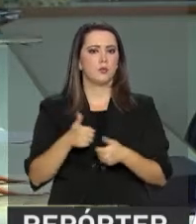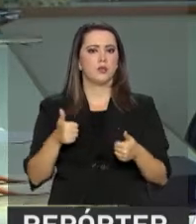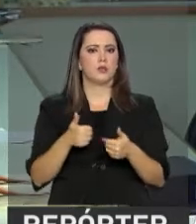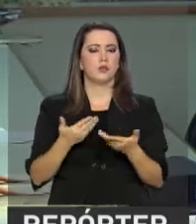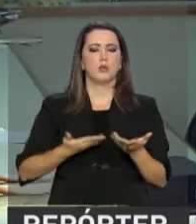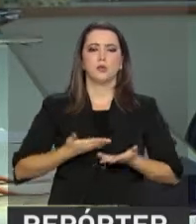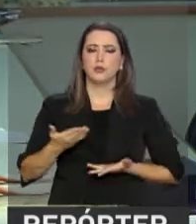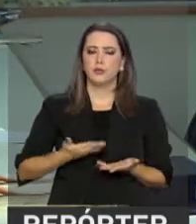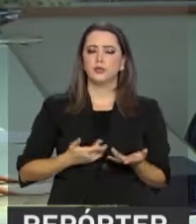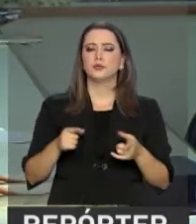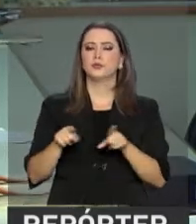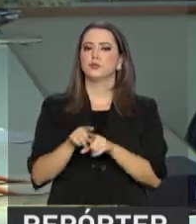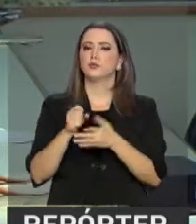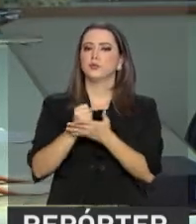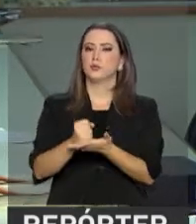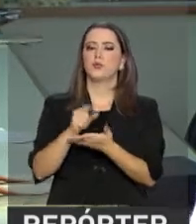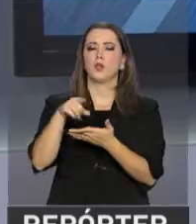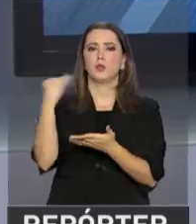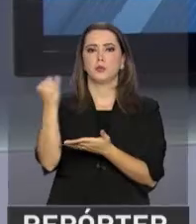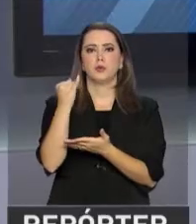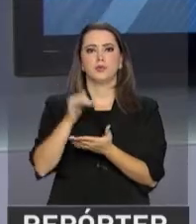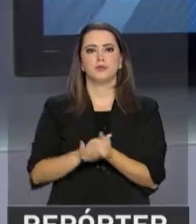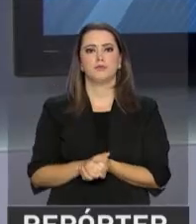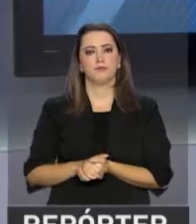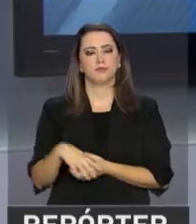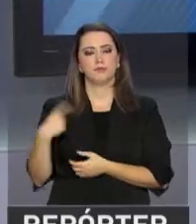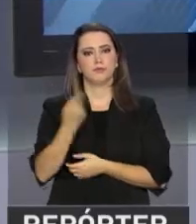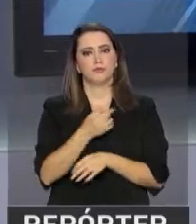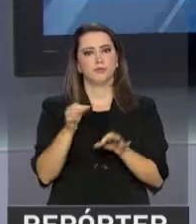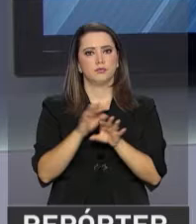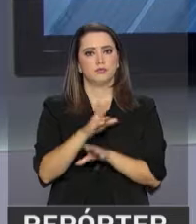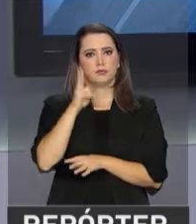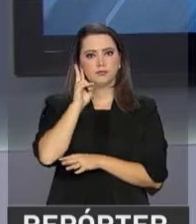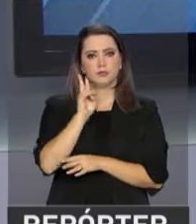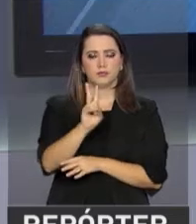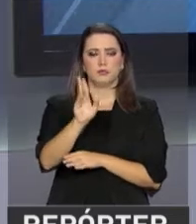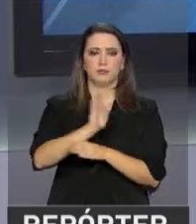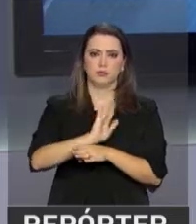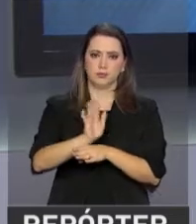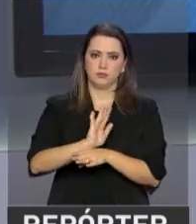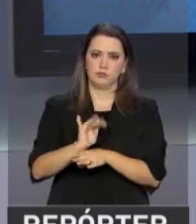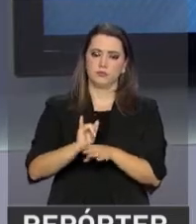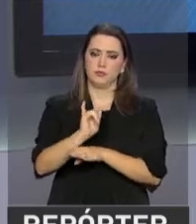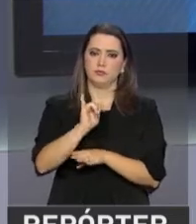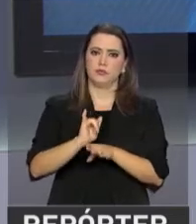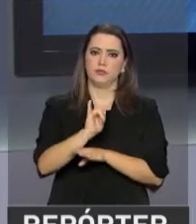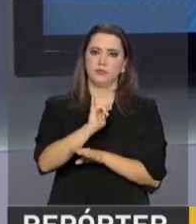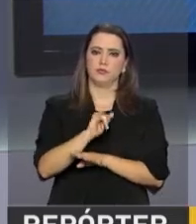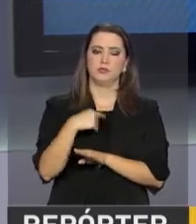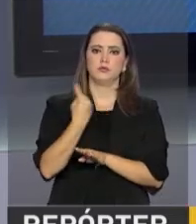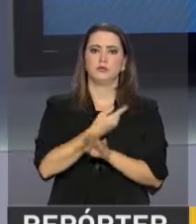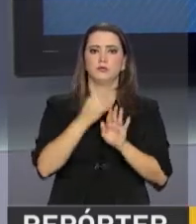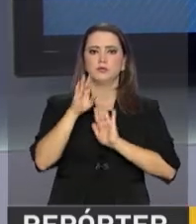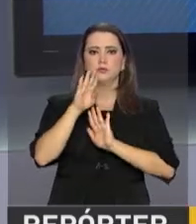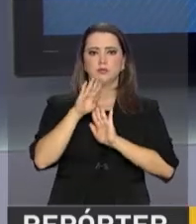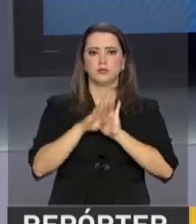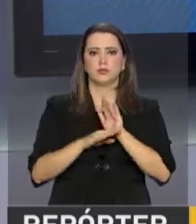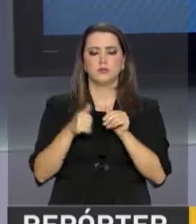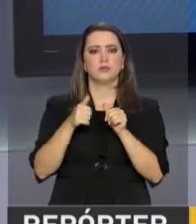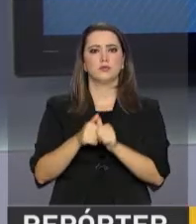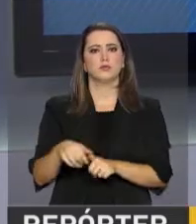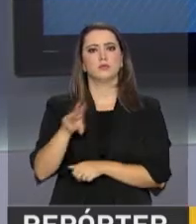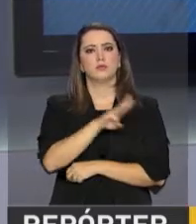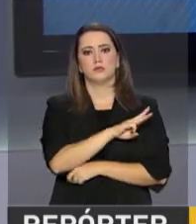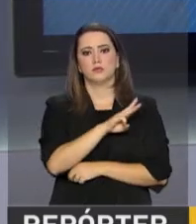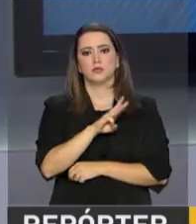então eu só acho muito importante nós ficamos por aqui você pode rever as reportagens no youtube e toda a nossa